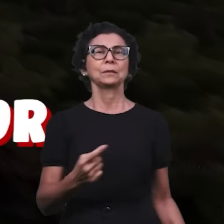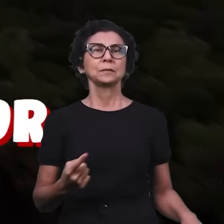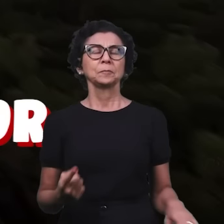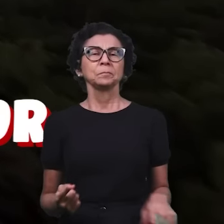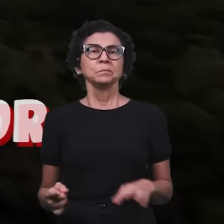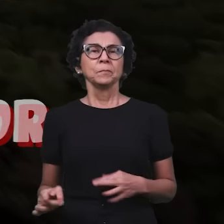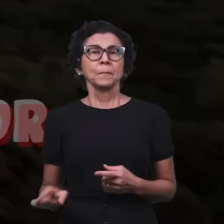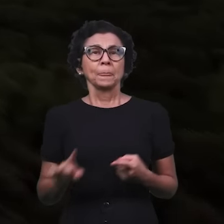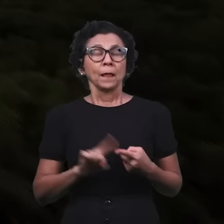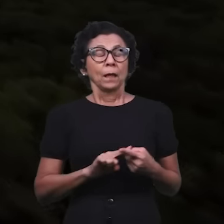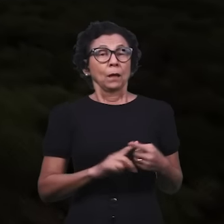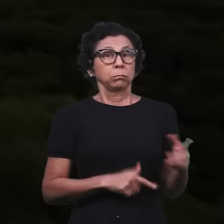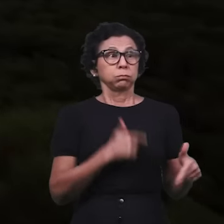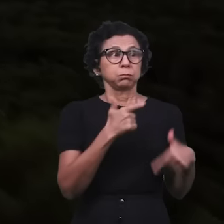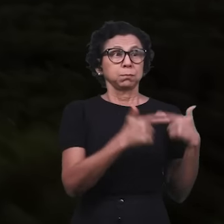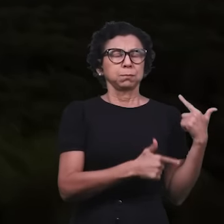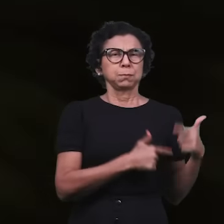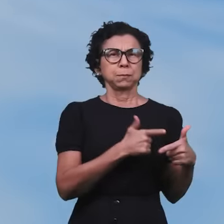clamor.